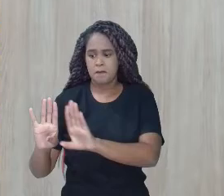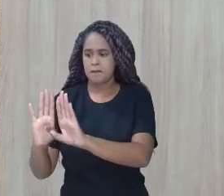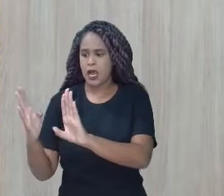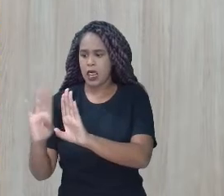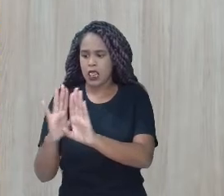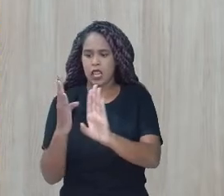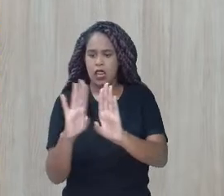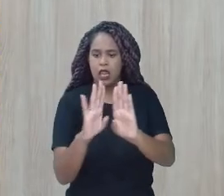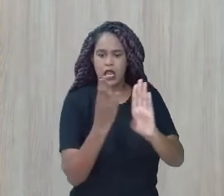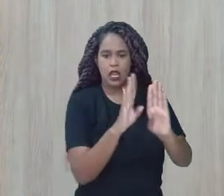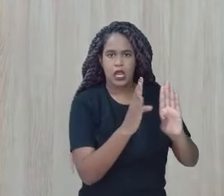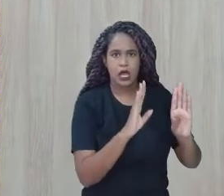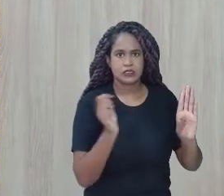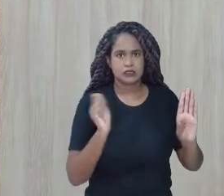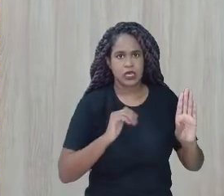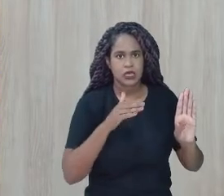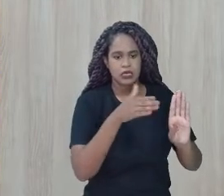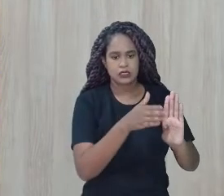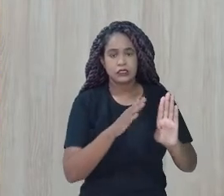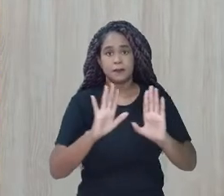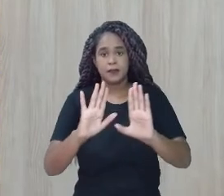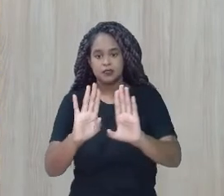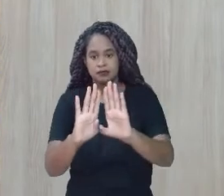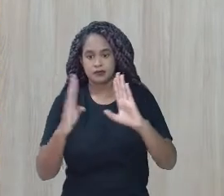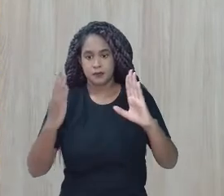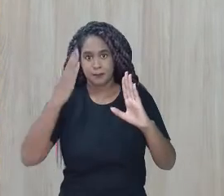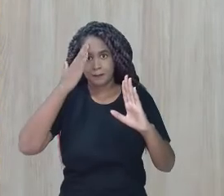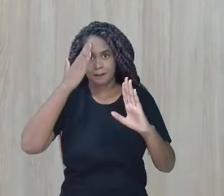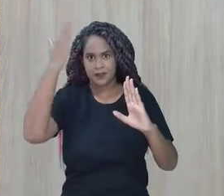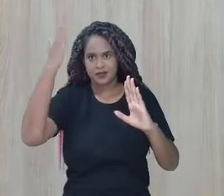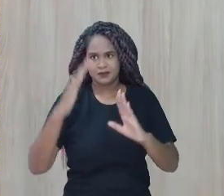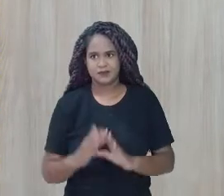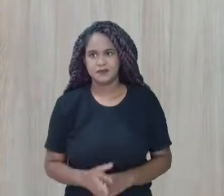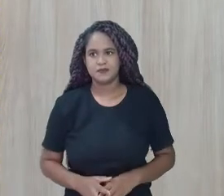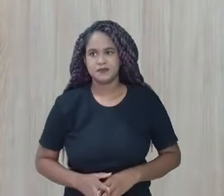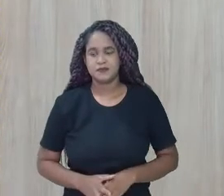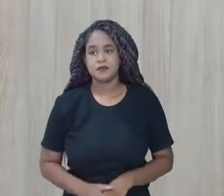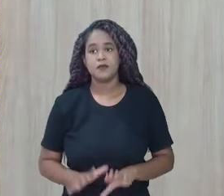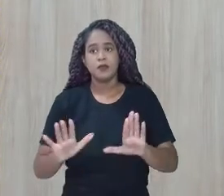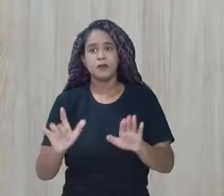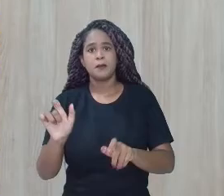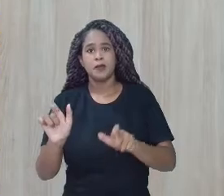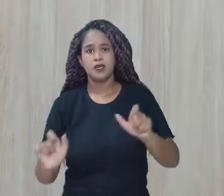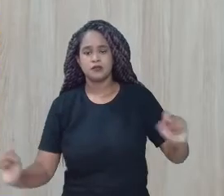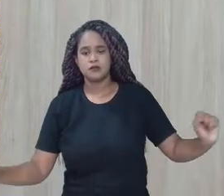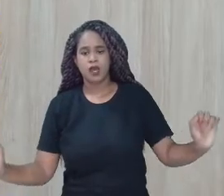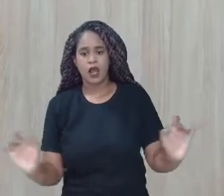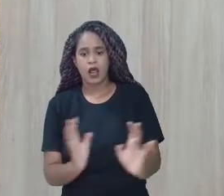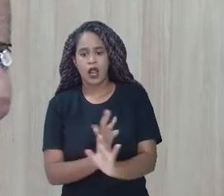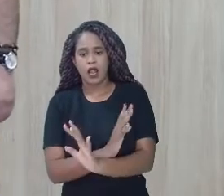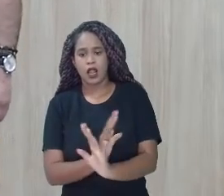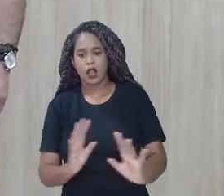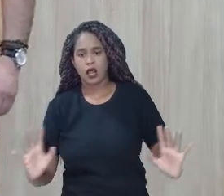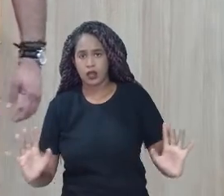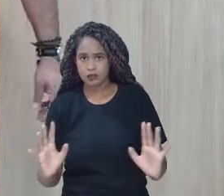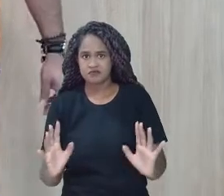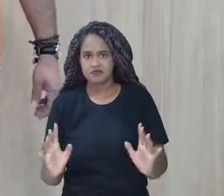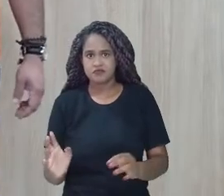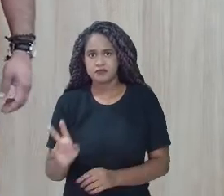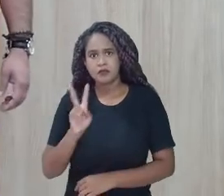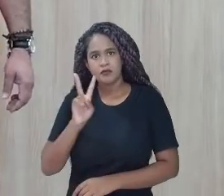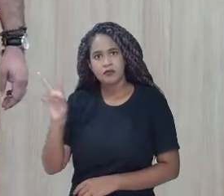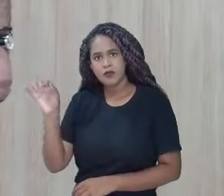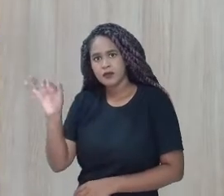ó, de entrada, porém com uma porta central. Então, ó, as pessoas circulando por aqui. Então, observa